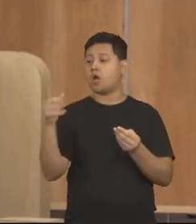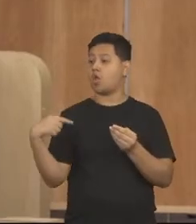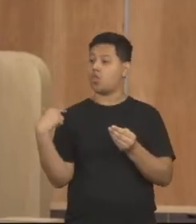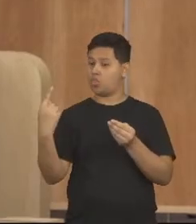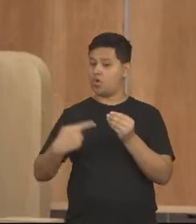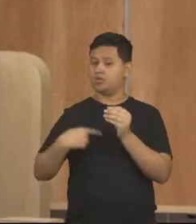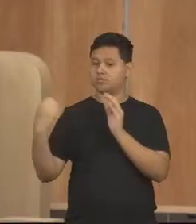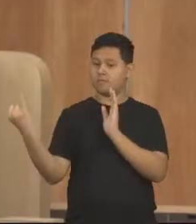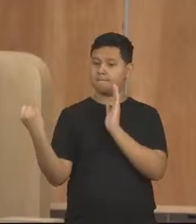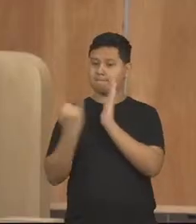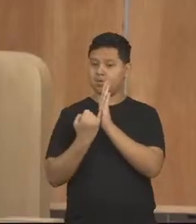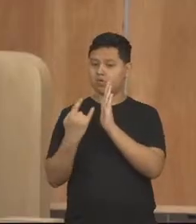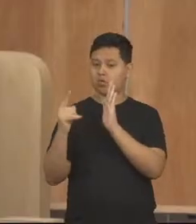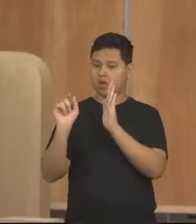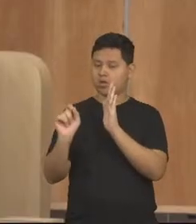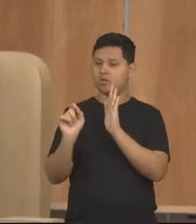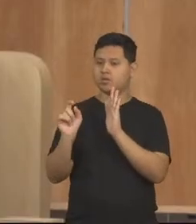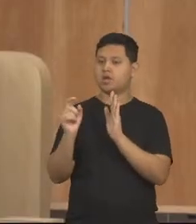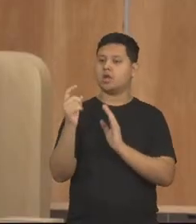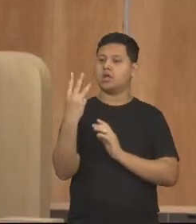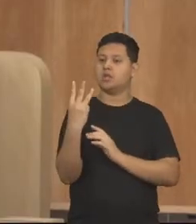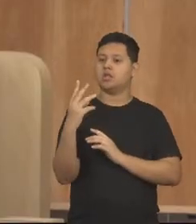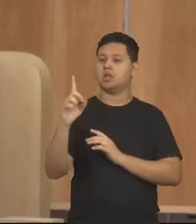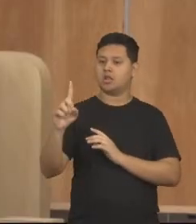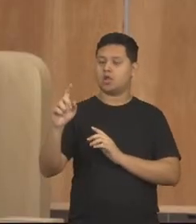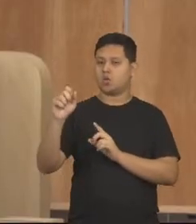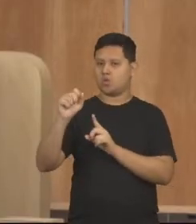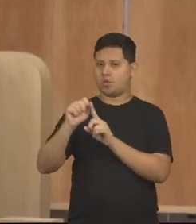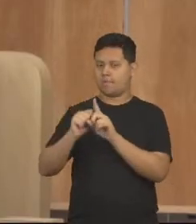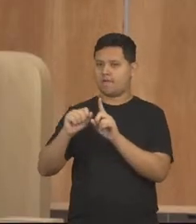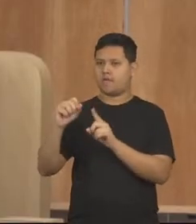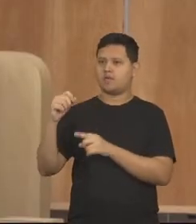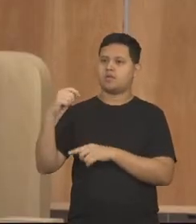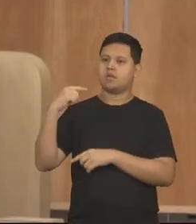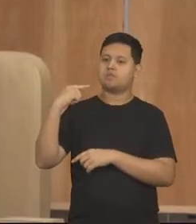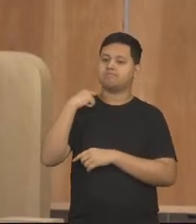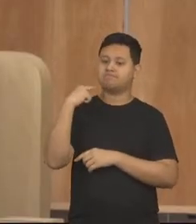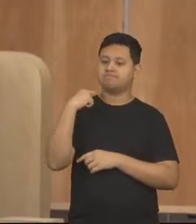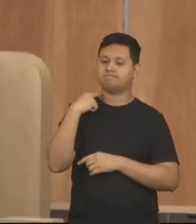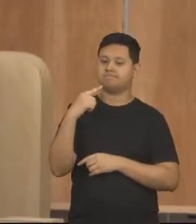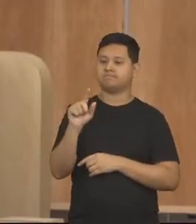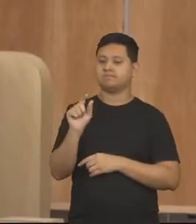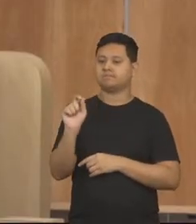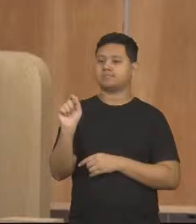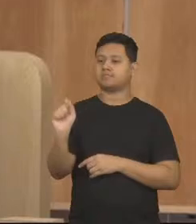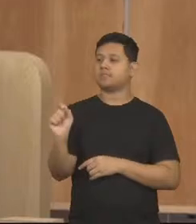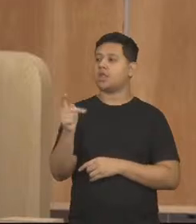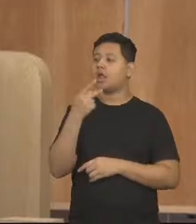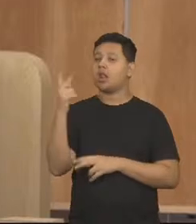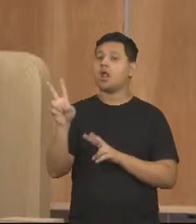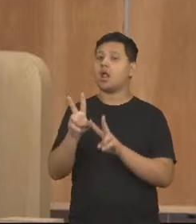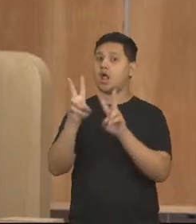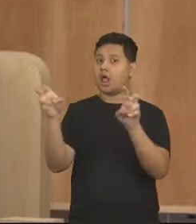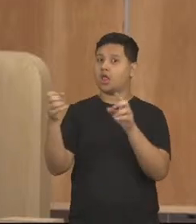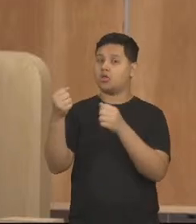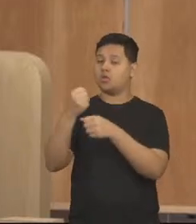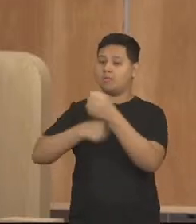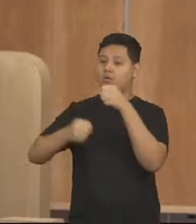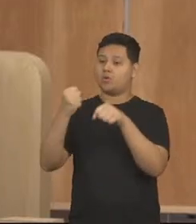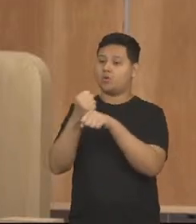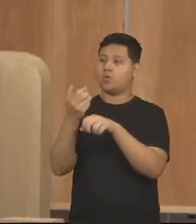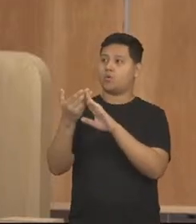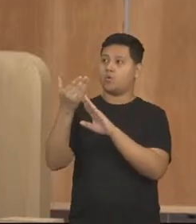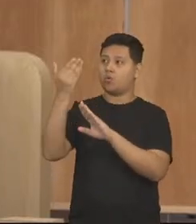estamos fazendo até 31 de maio agora, até 31 desse mês, ele é referente ao ano passado,